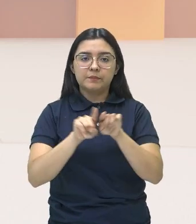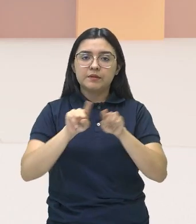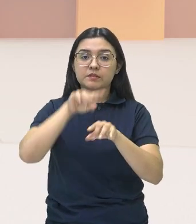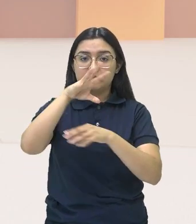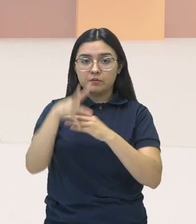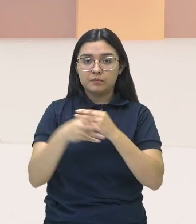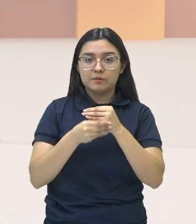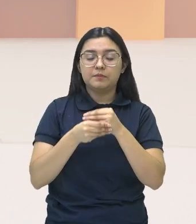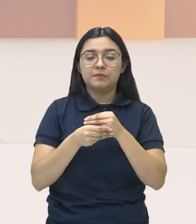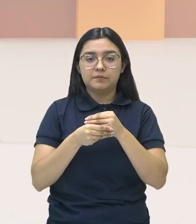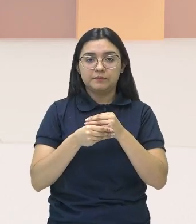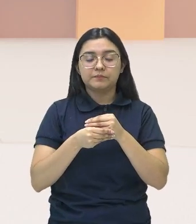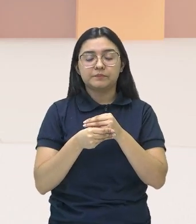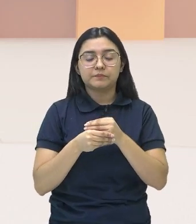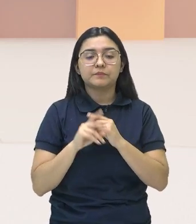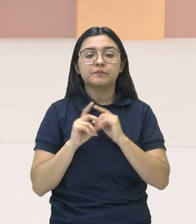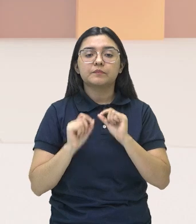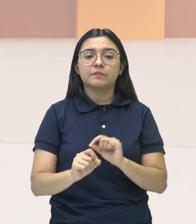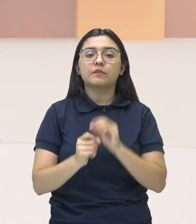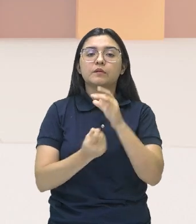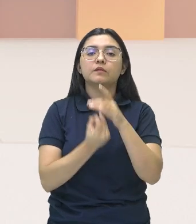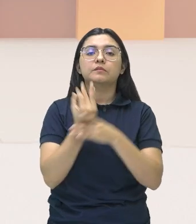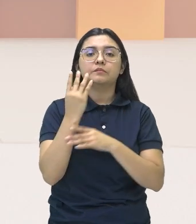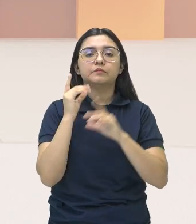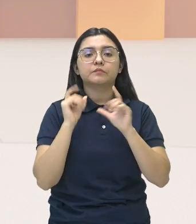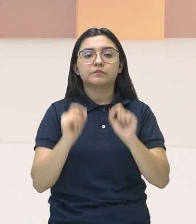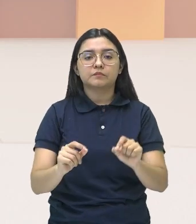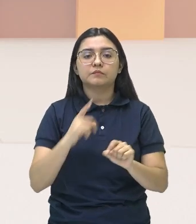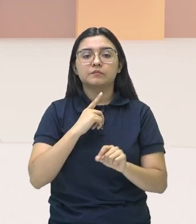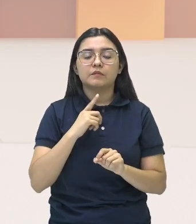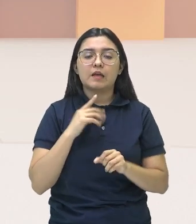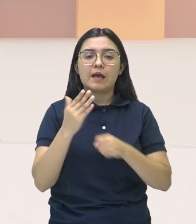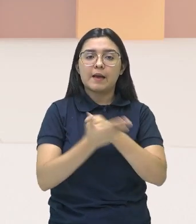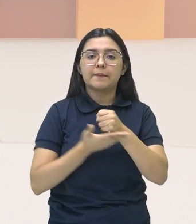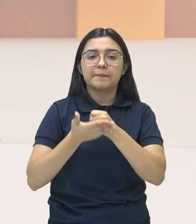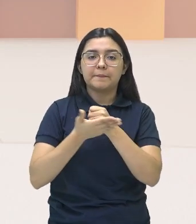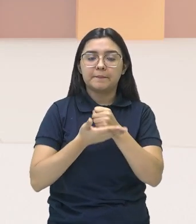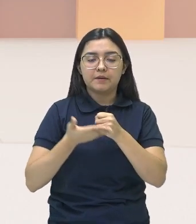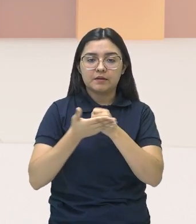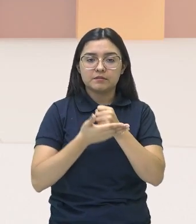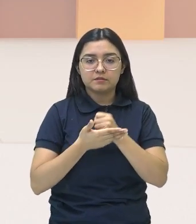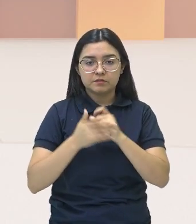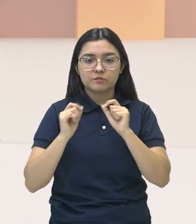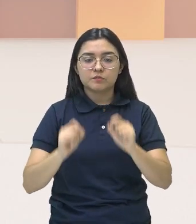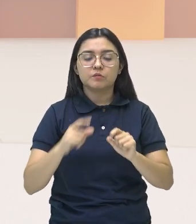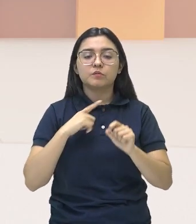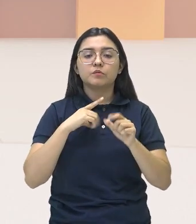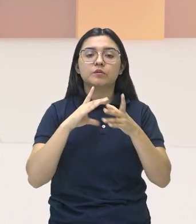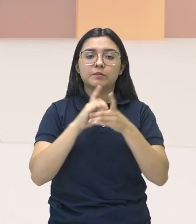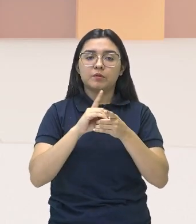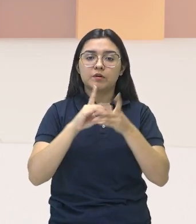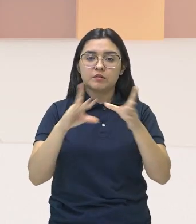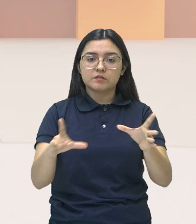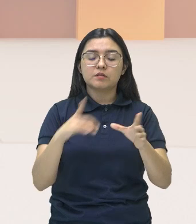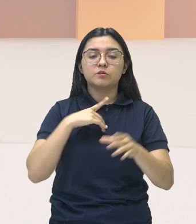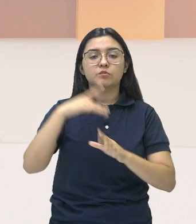complementam, formando então aí a base do Estado democrático de direito